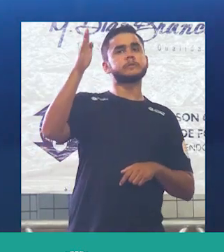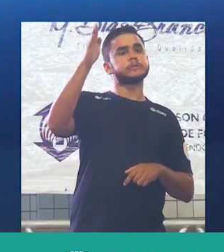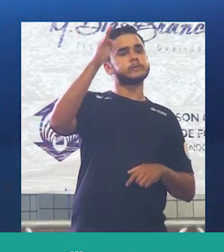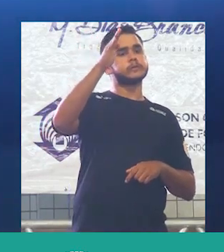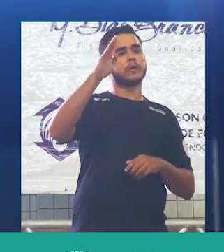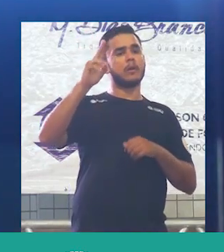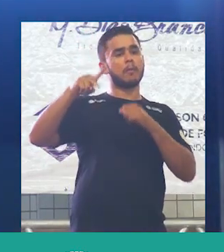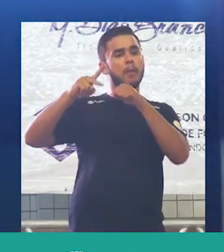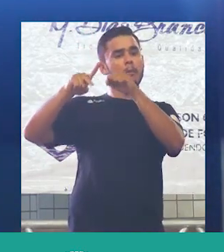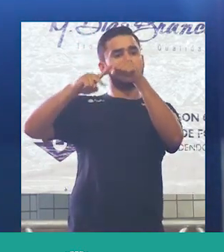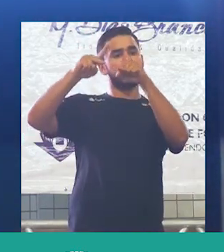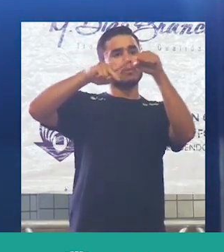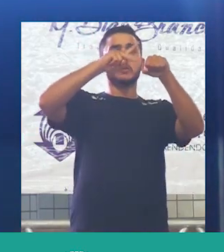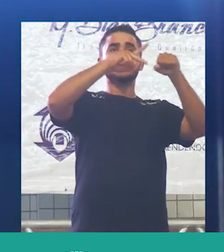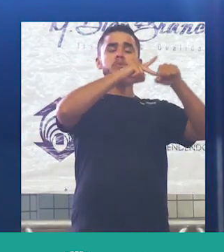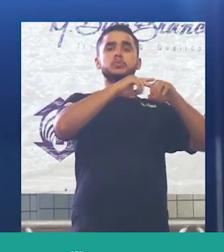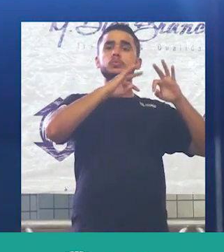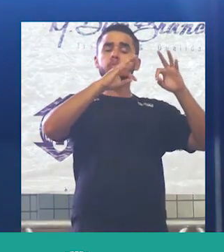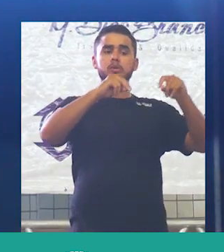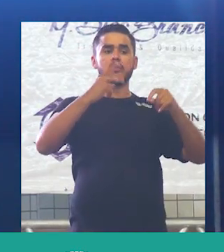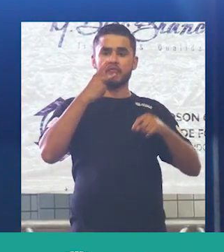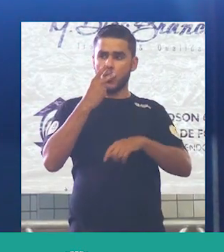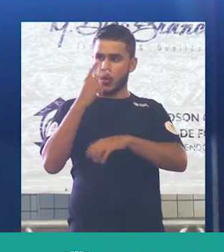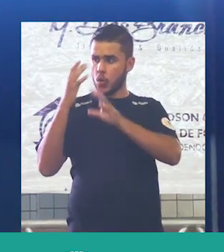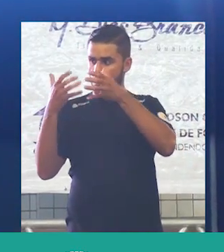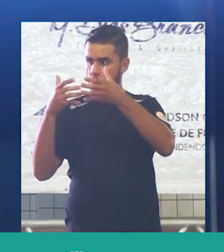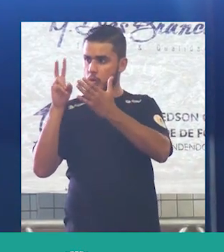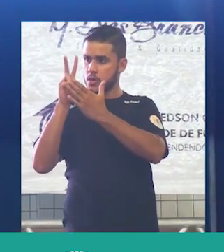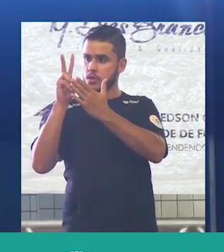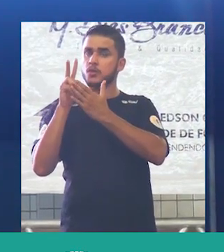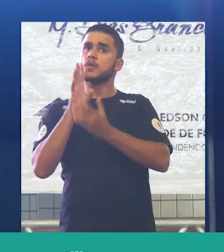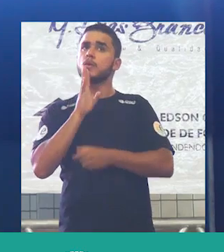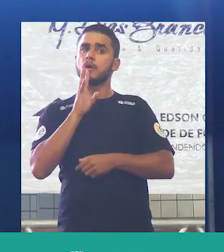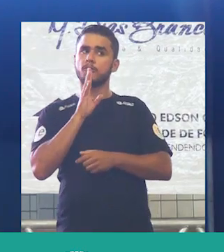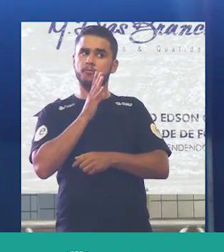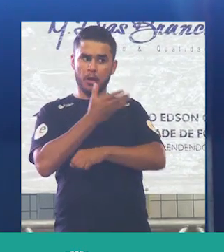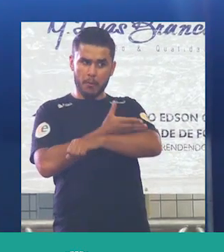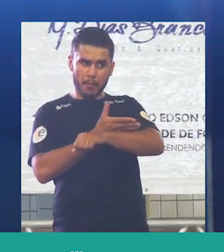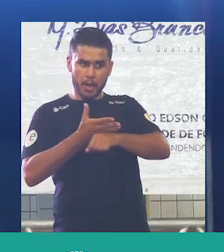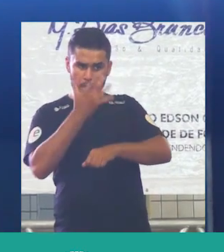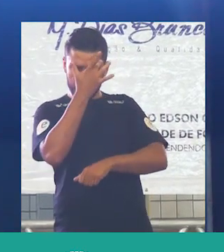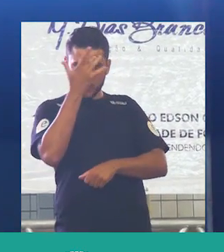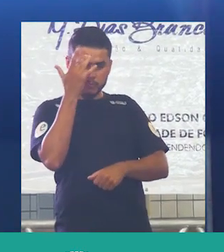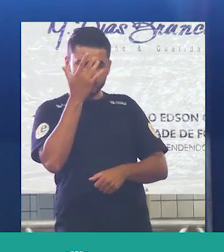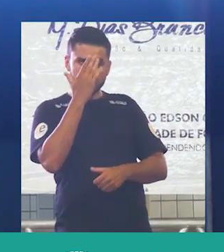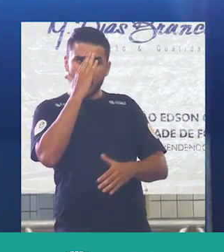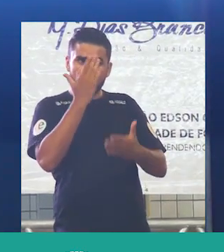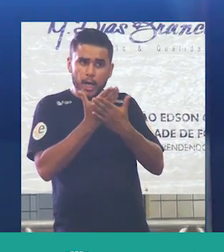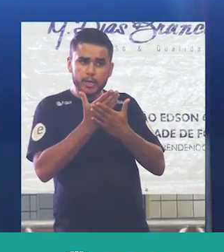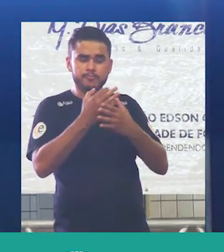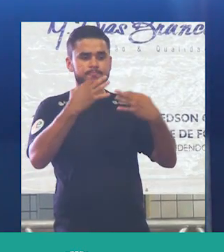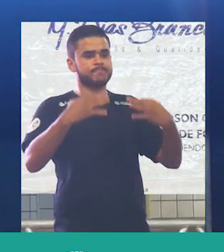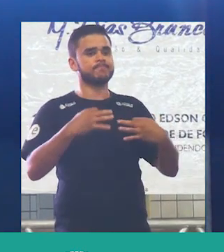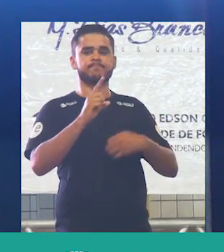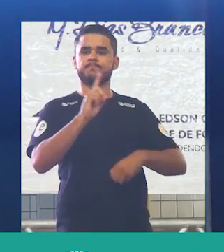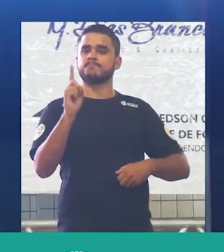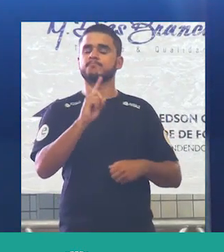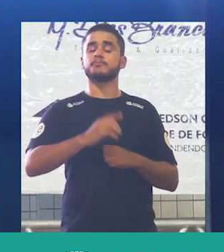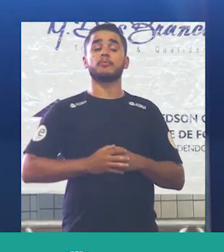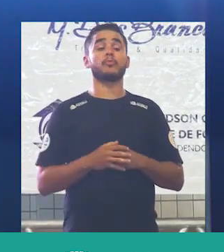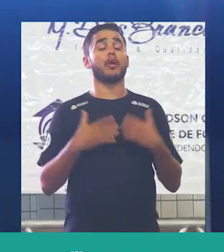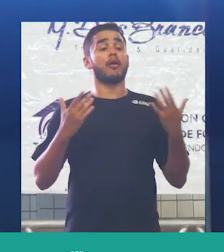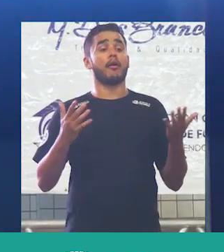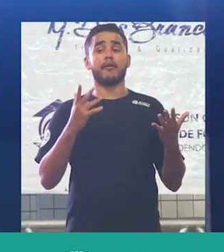índio fez grande confiança de branco. E se isto sucede com os que estão já civilizados, como